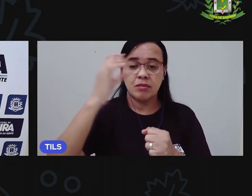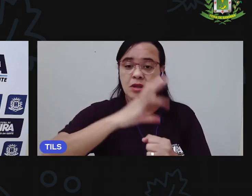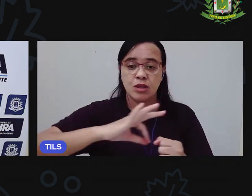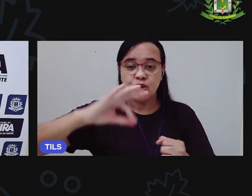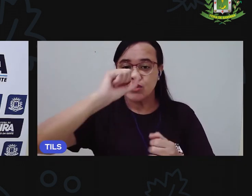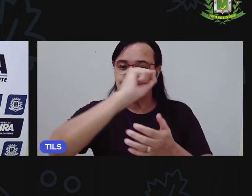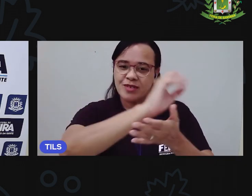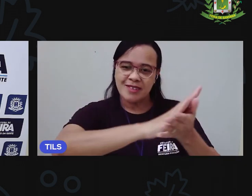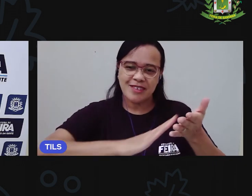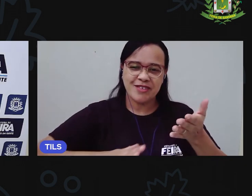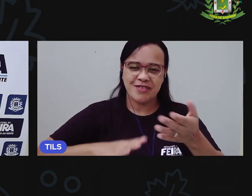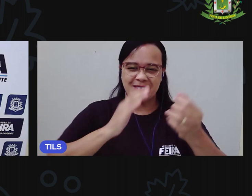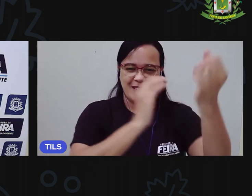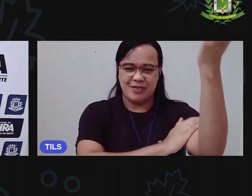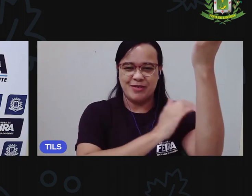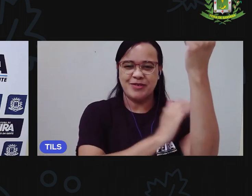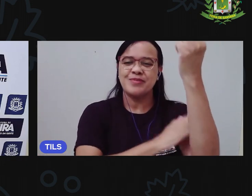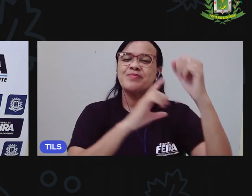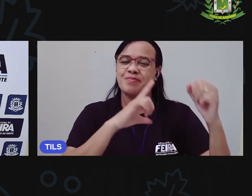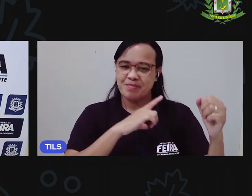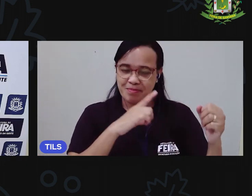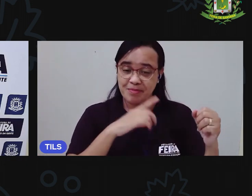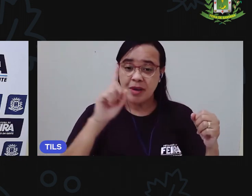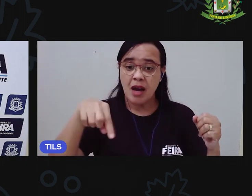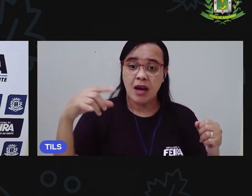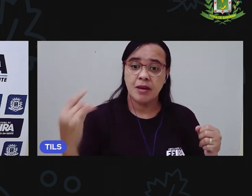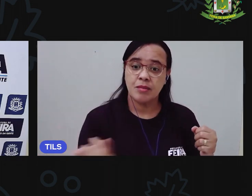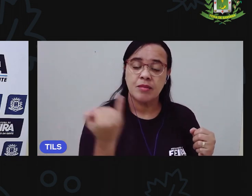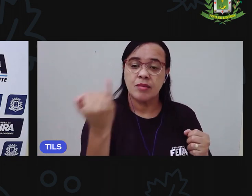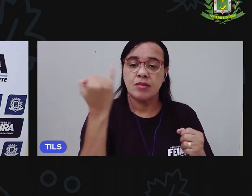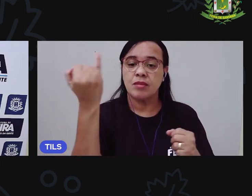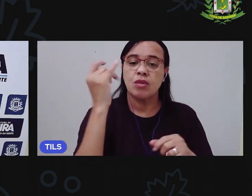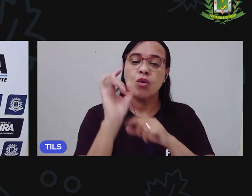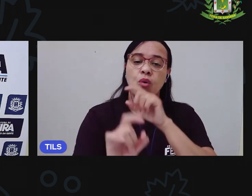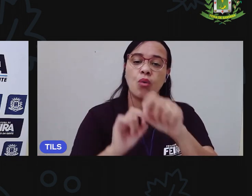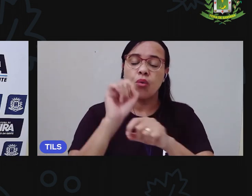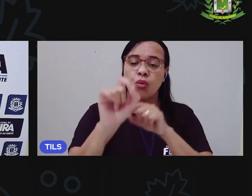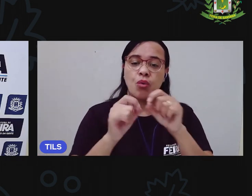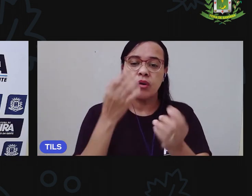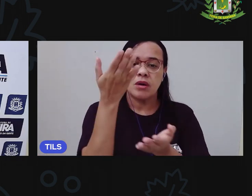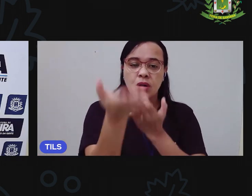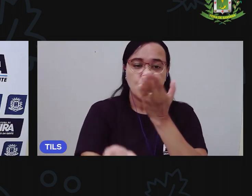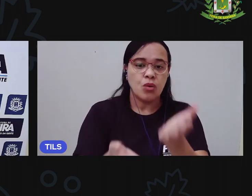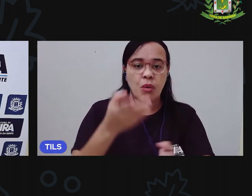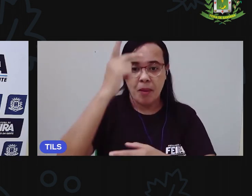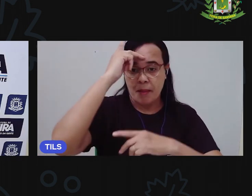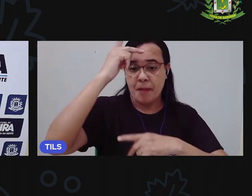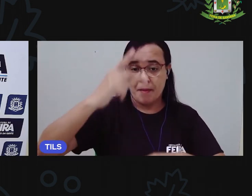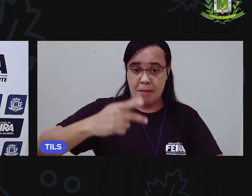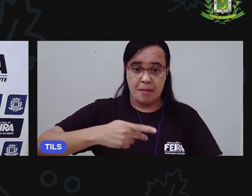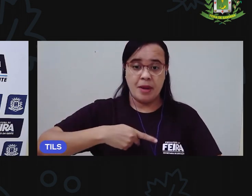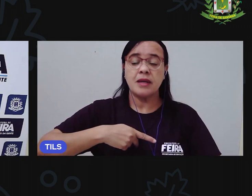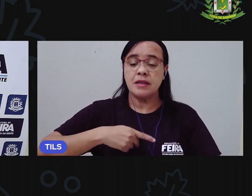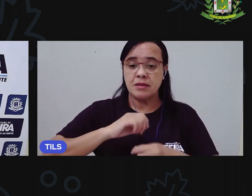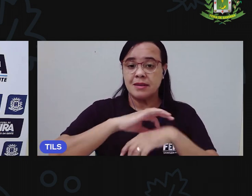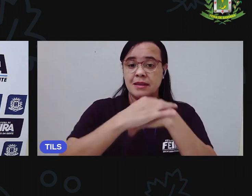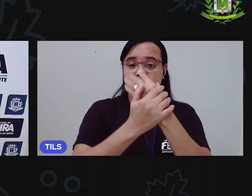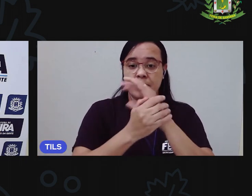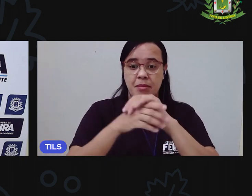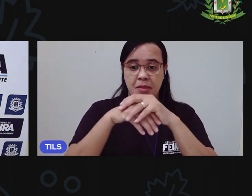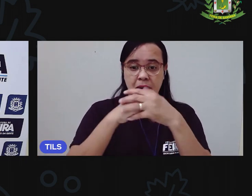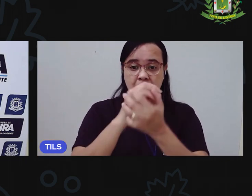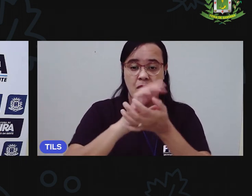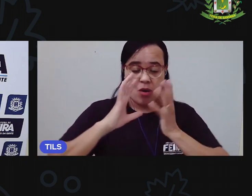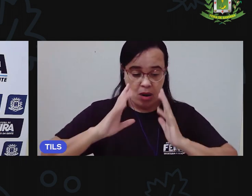nossas atividades. Vimos que é importante ter cuidados de higiene pessoal, como lavar as mãos,